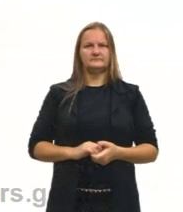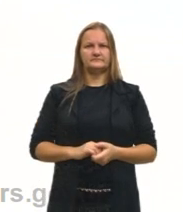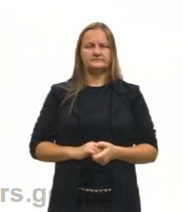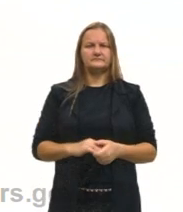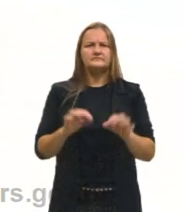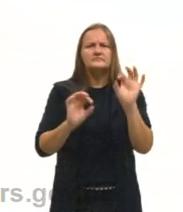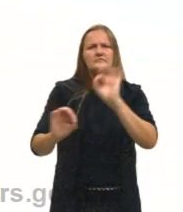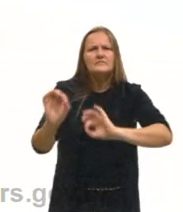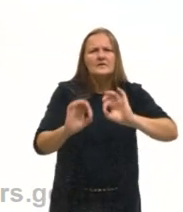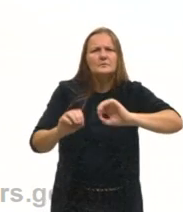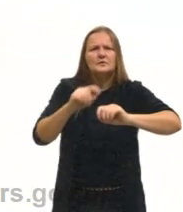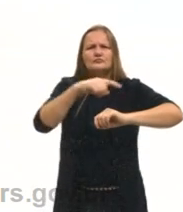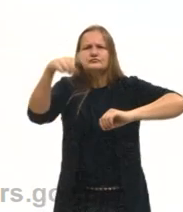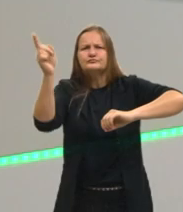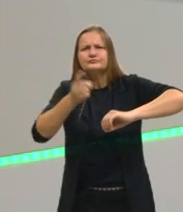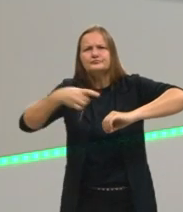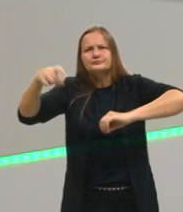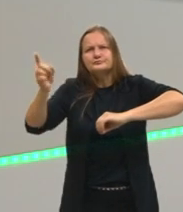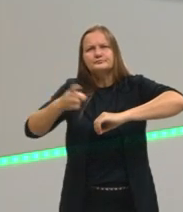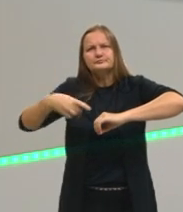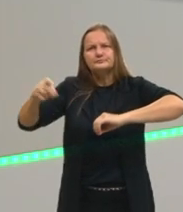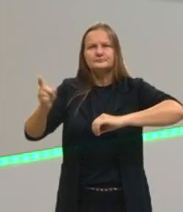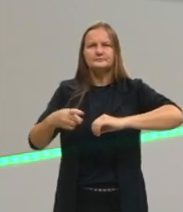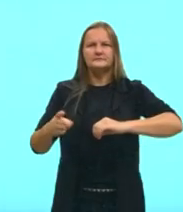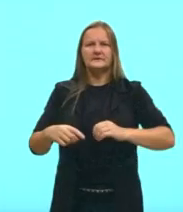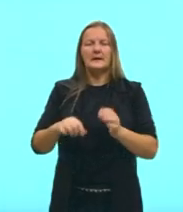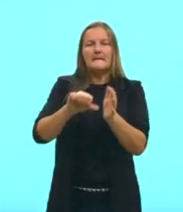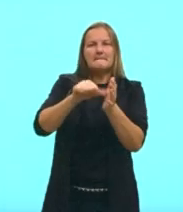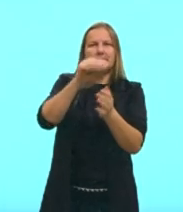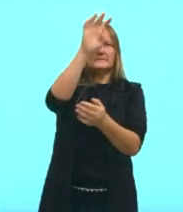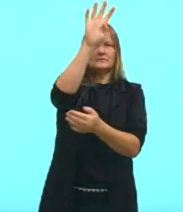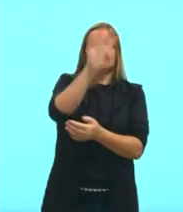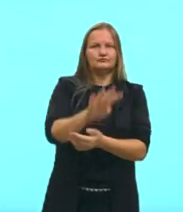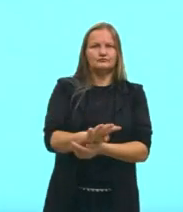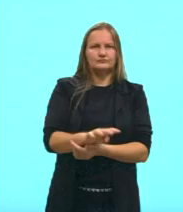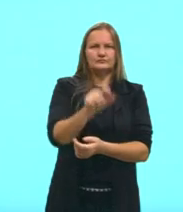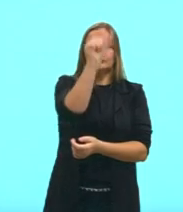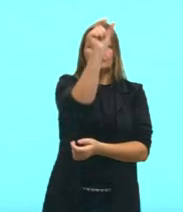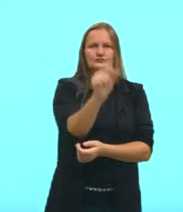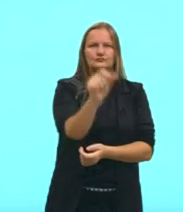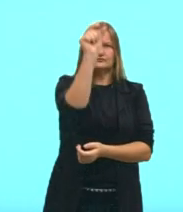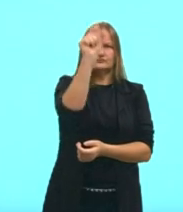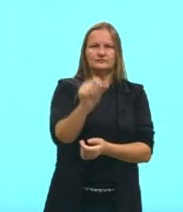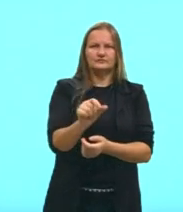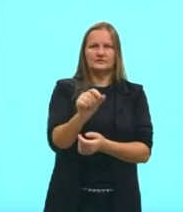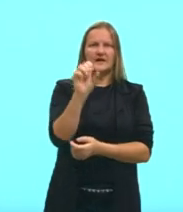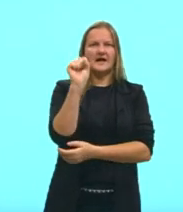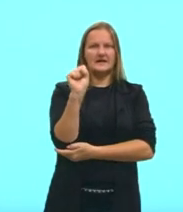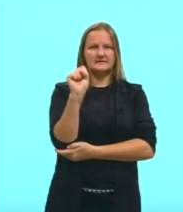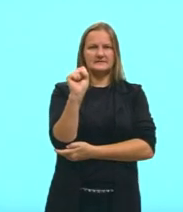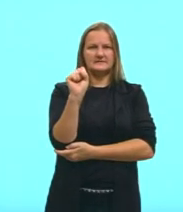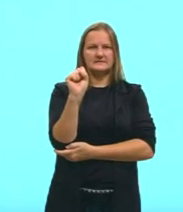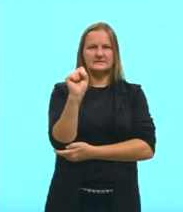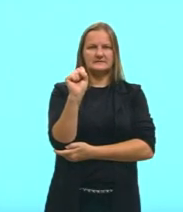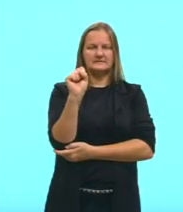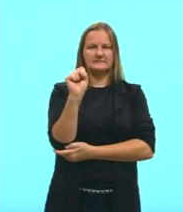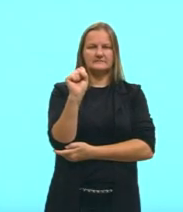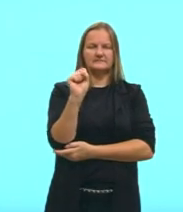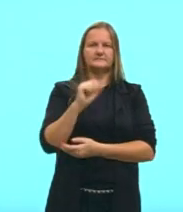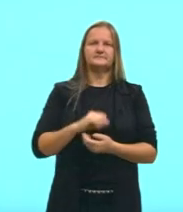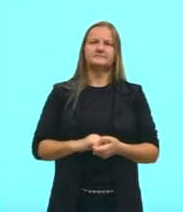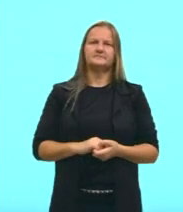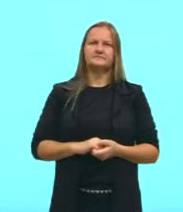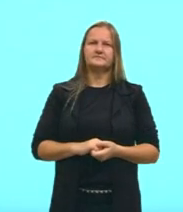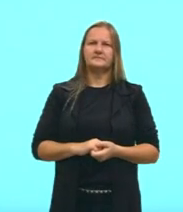distribuição eletrônica eu tenho as duas primeiras colunas com s.a. eles vão ter o último o subnível